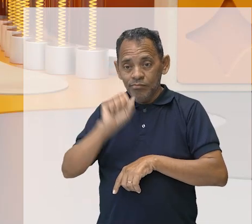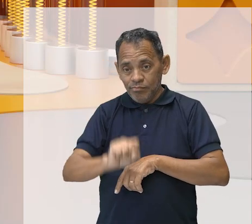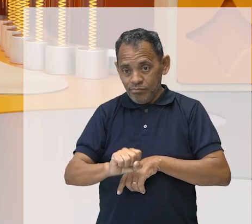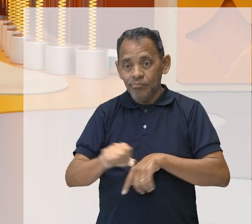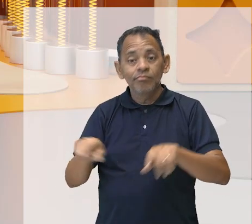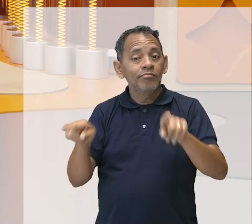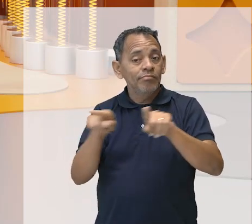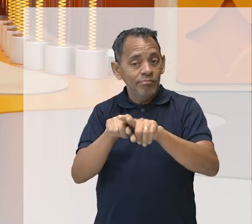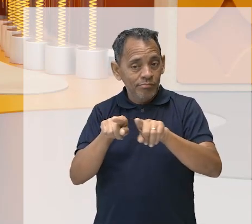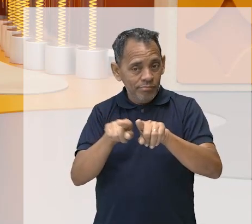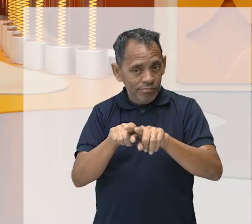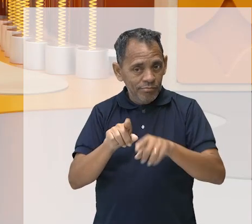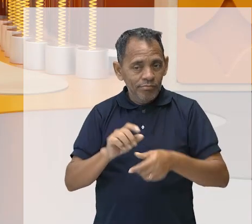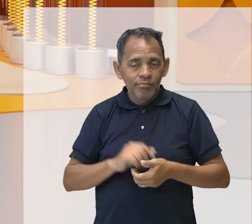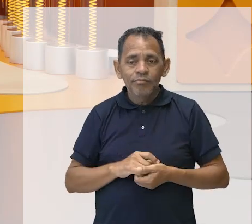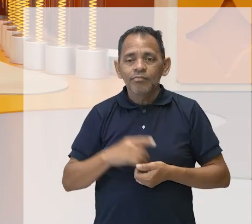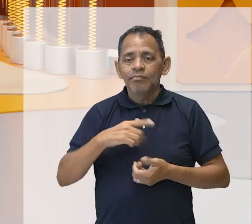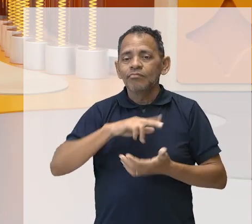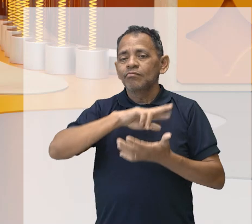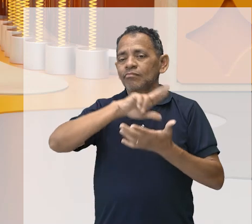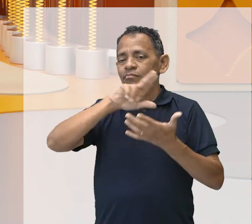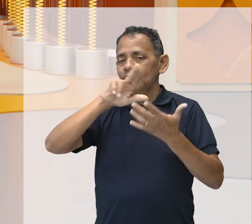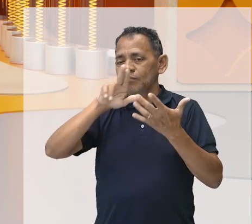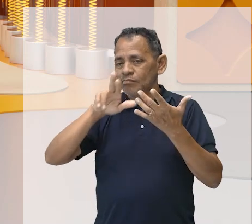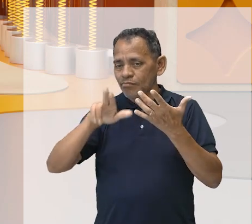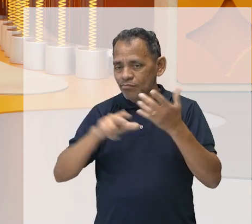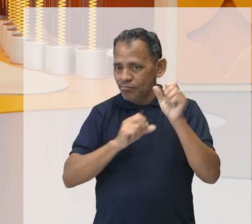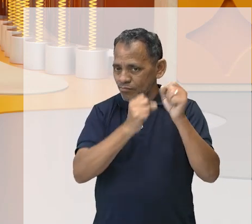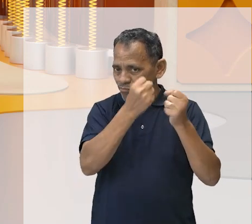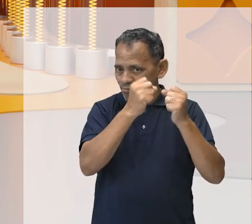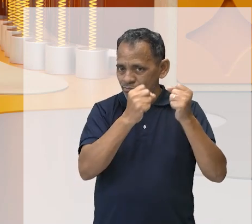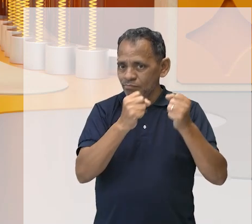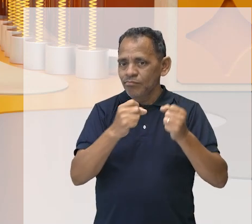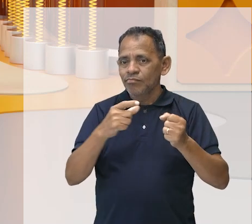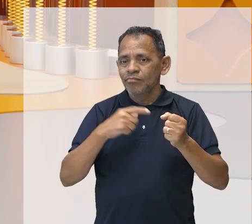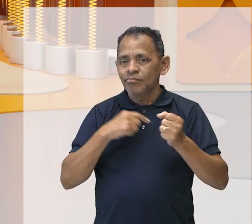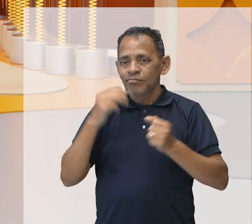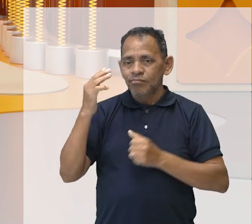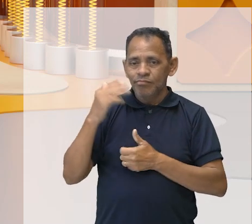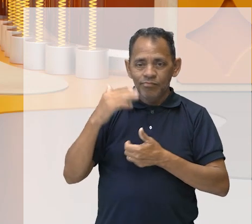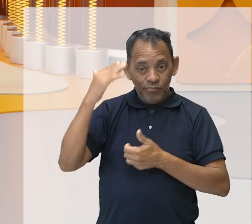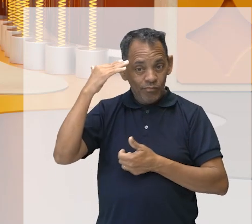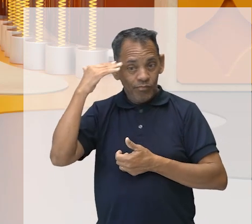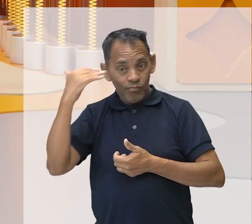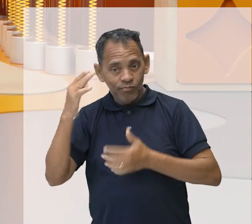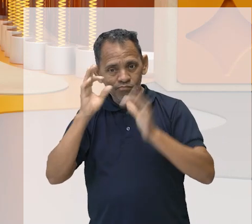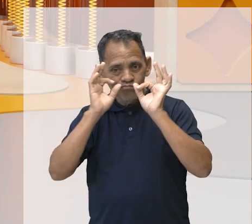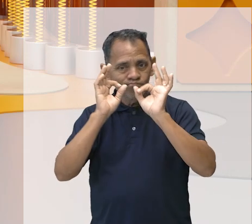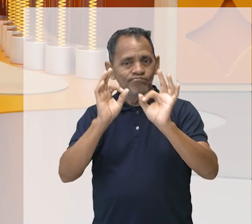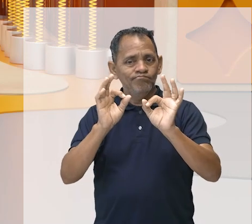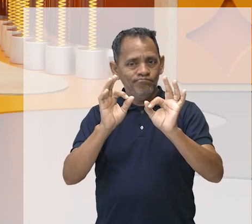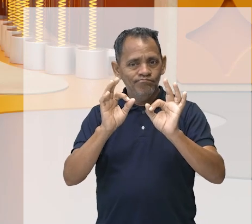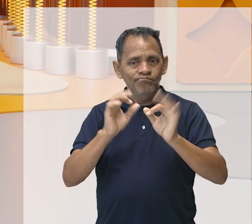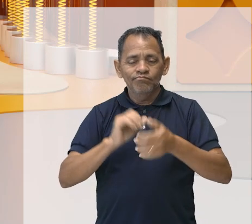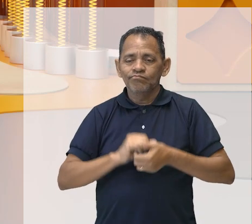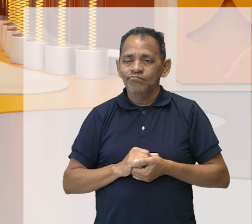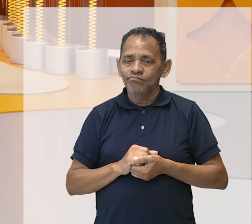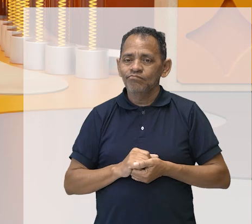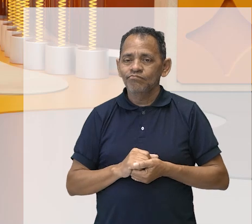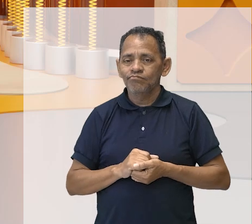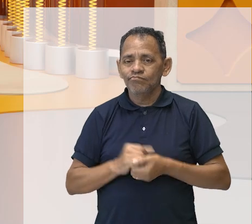Sul também tem várias indústrias que acabam chamando a atenção, a conexão que a gente